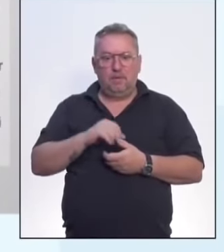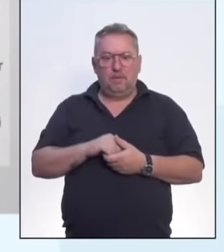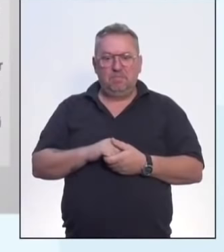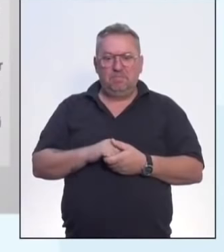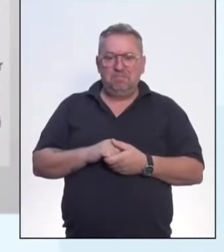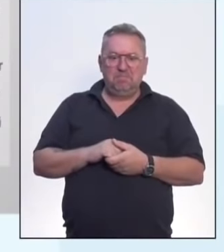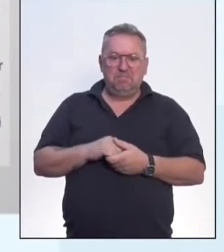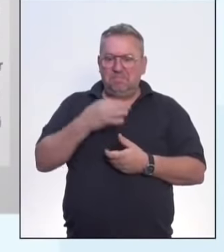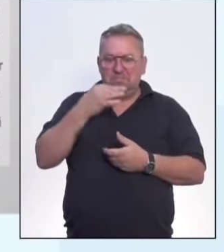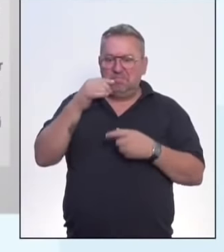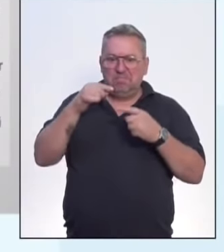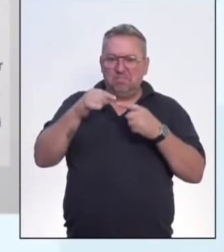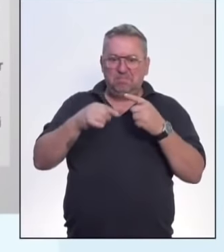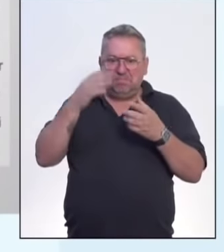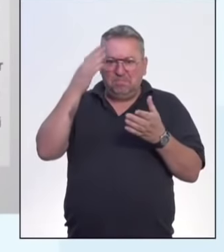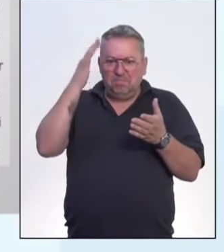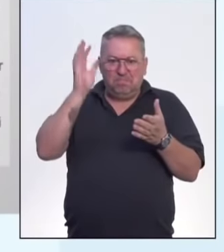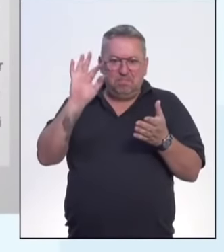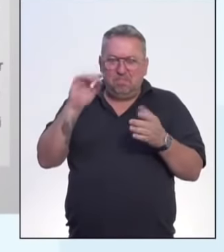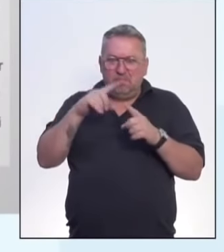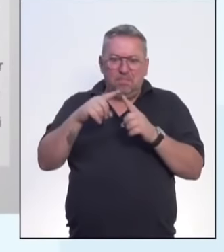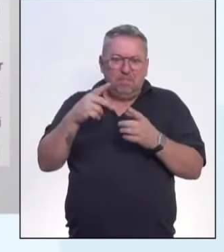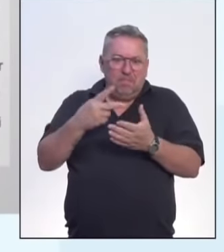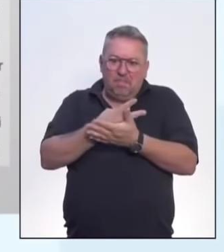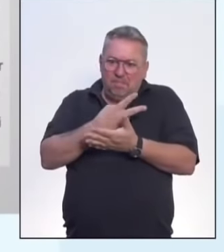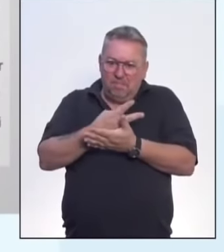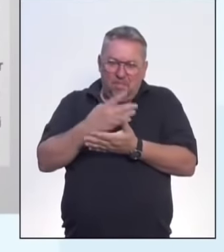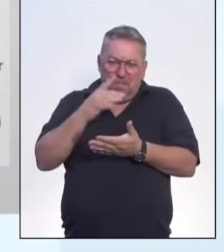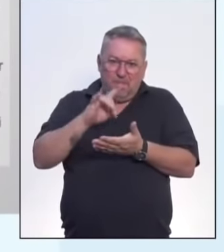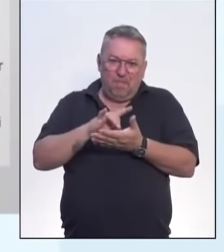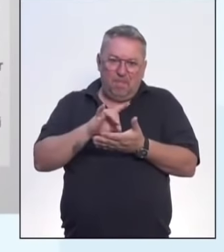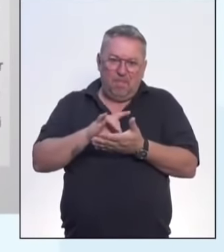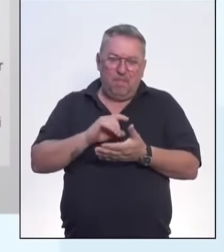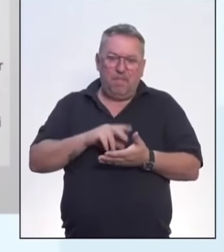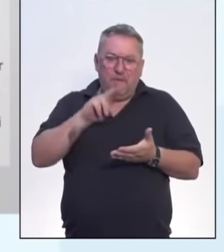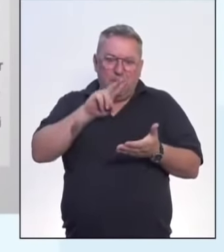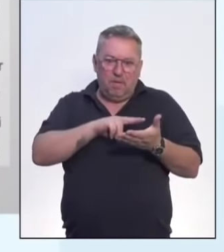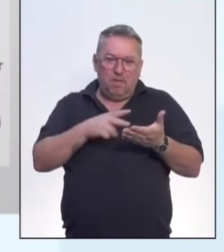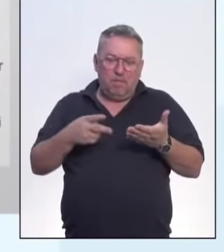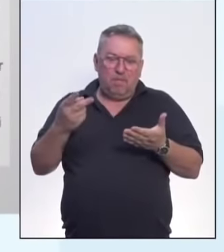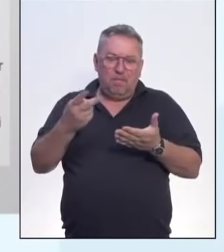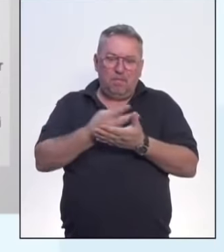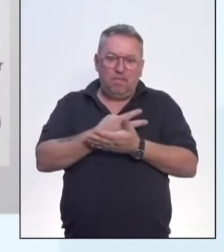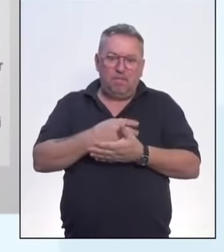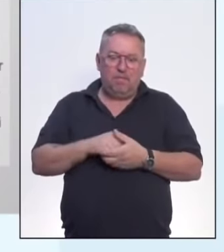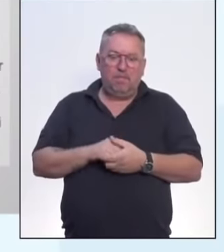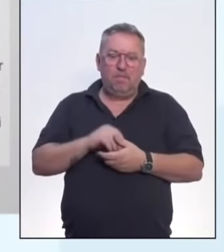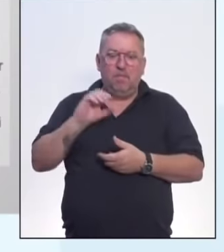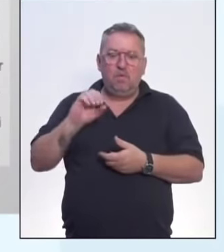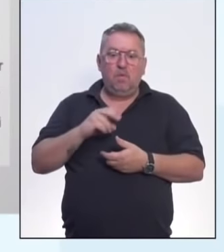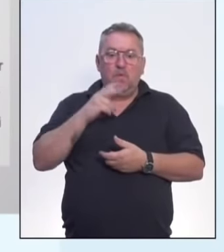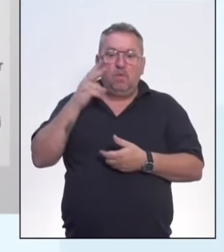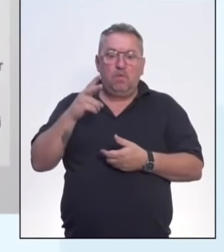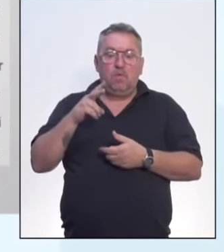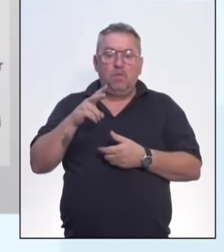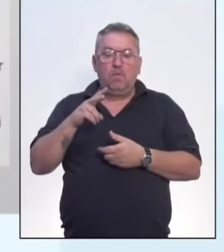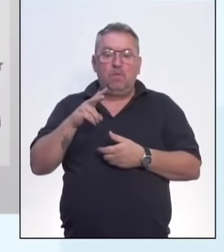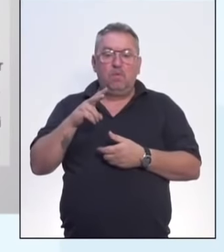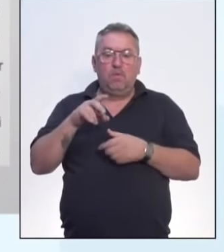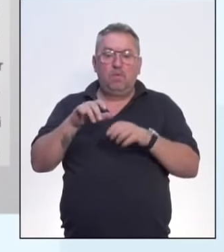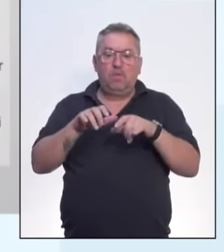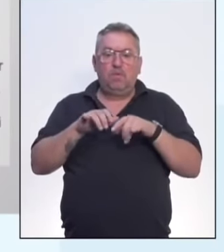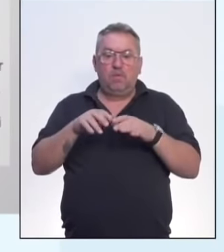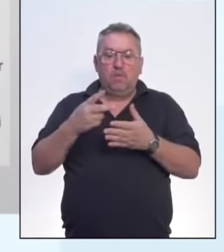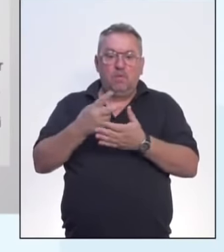14%. Não consegui entender por quê. Será que interpretaram errado a pergunta? Ou pode até ter colocado na hora